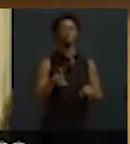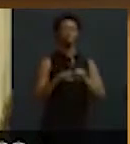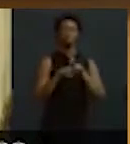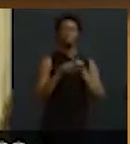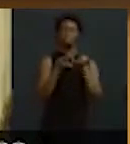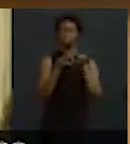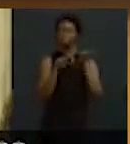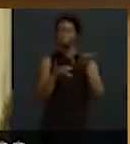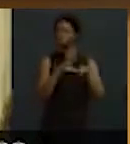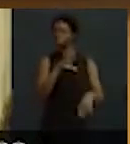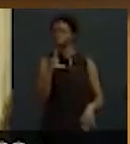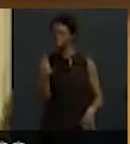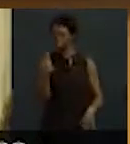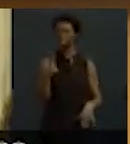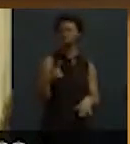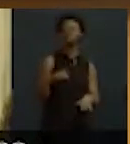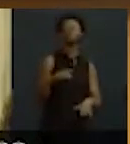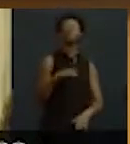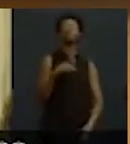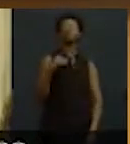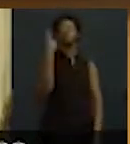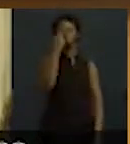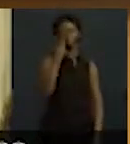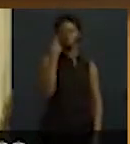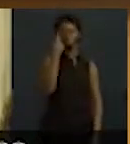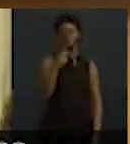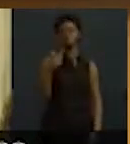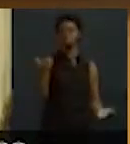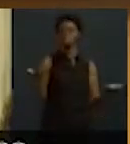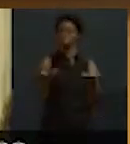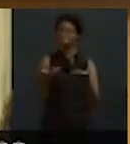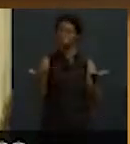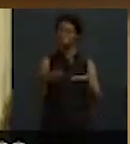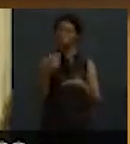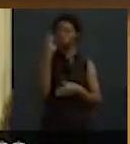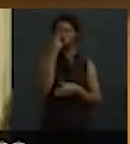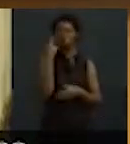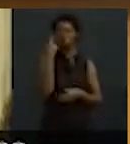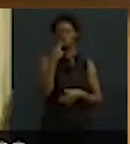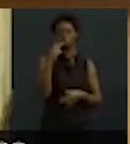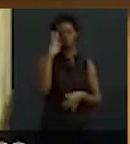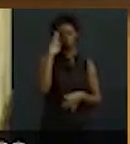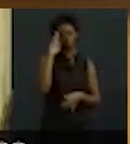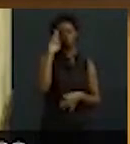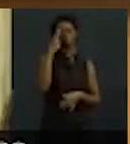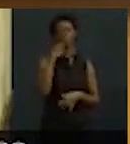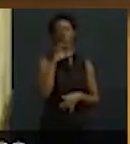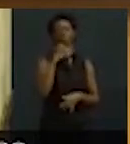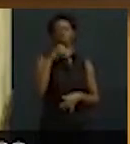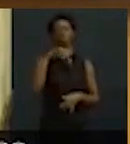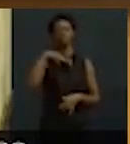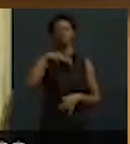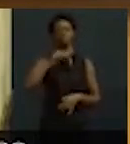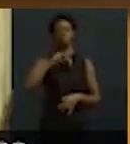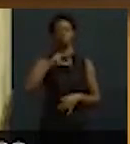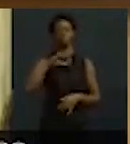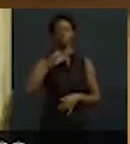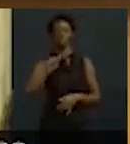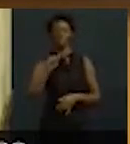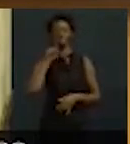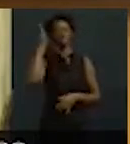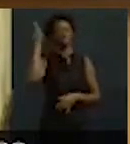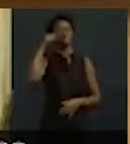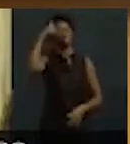de promotores. Atualmente é promotor titular da comarca de Santa Maria